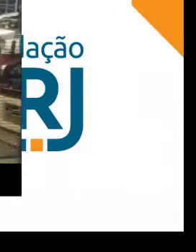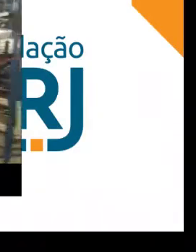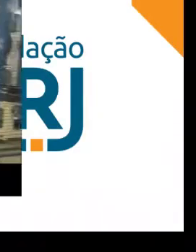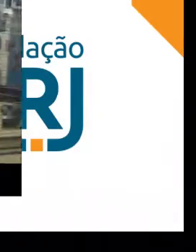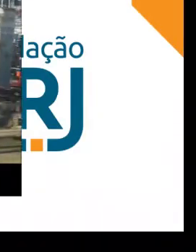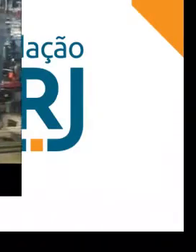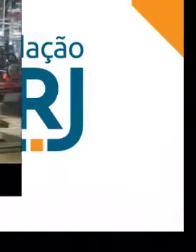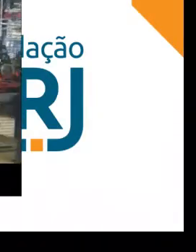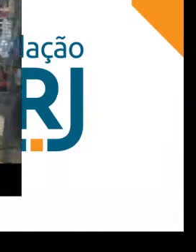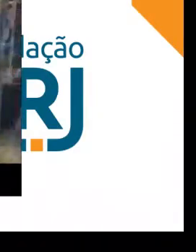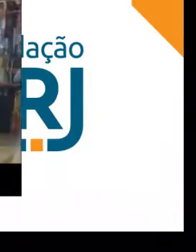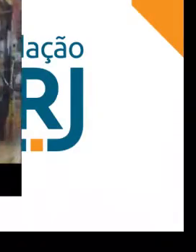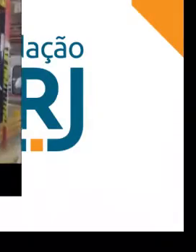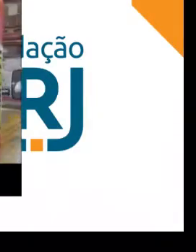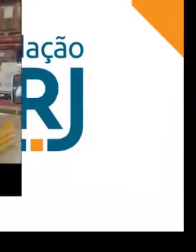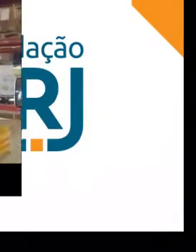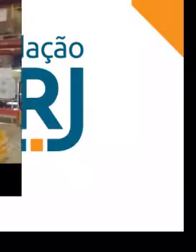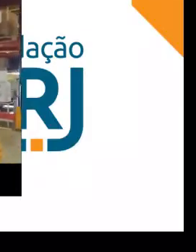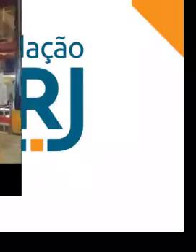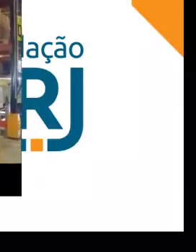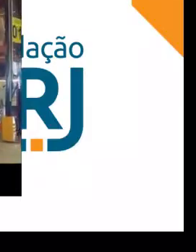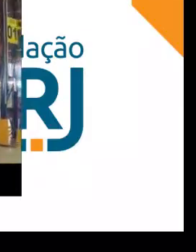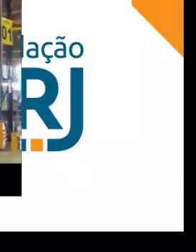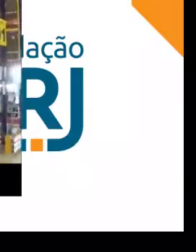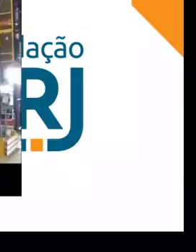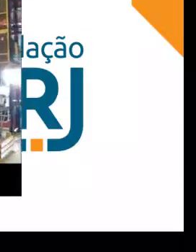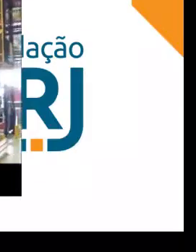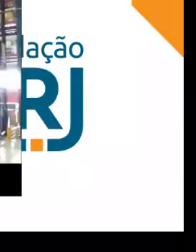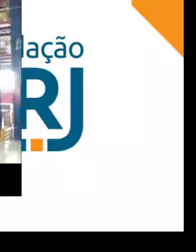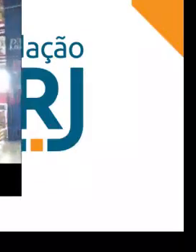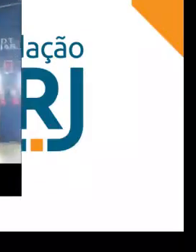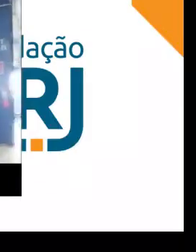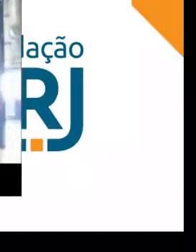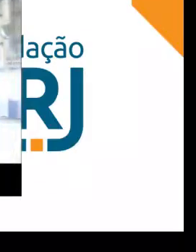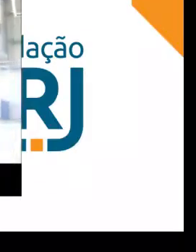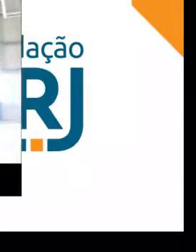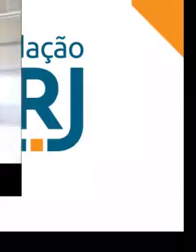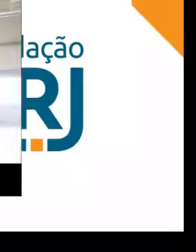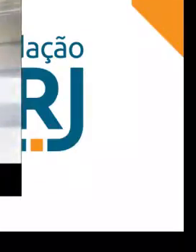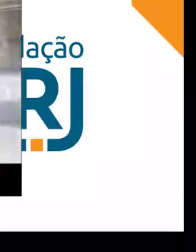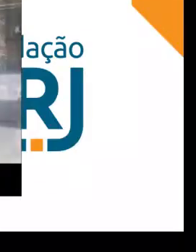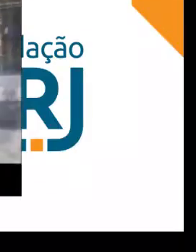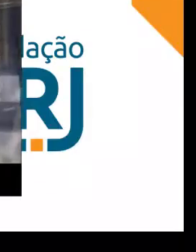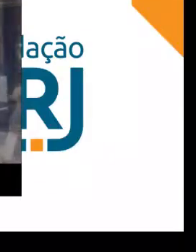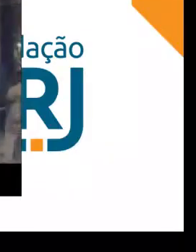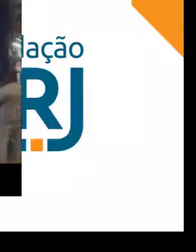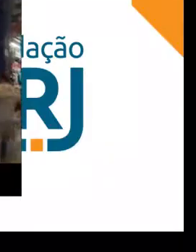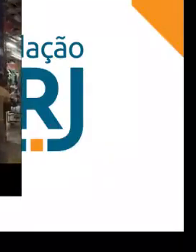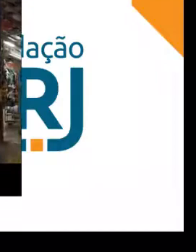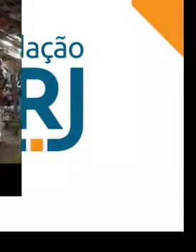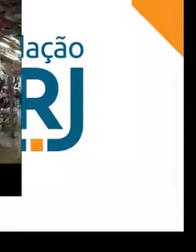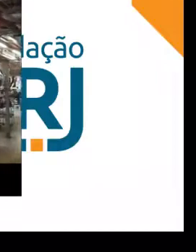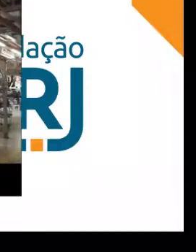ser acoplados ao carro. Aqui chegam os componentes todos que são inseridos na linha. Aqui o